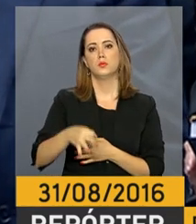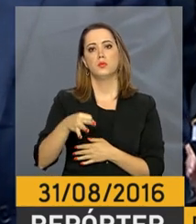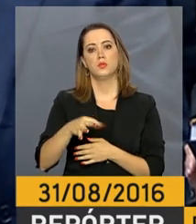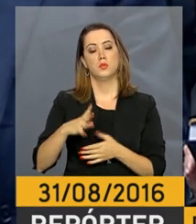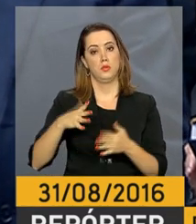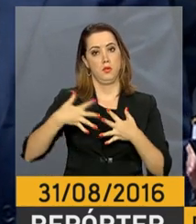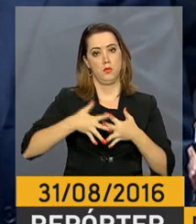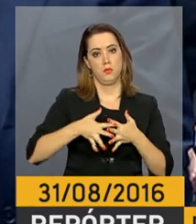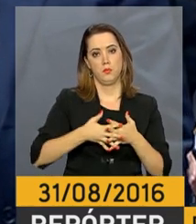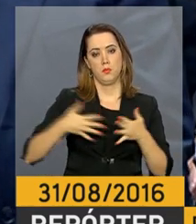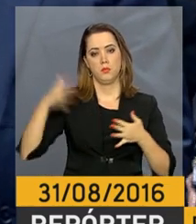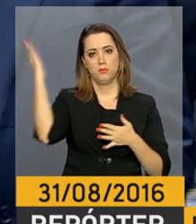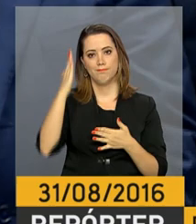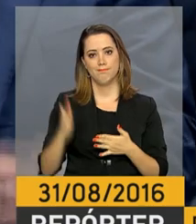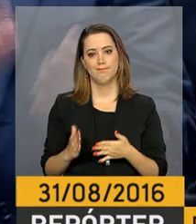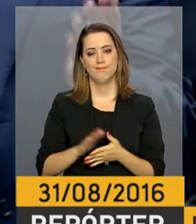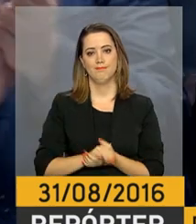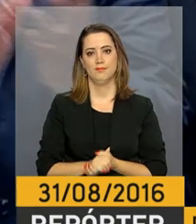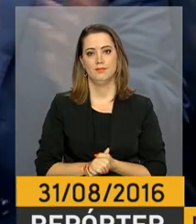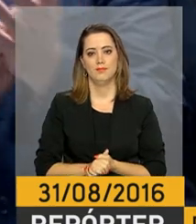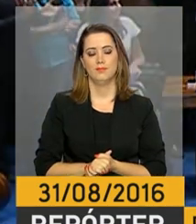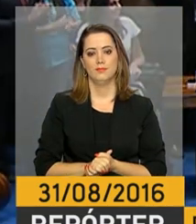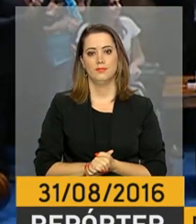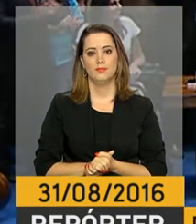a independência do Brasil.